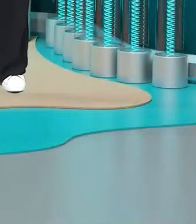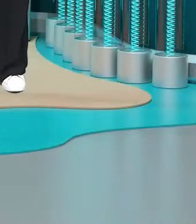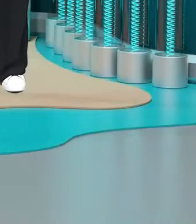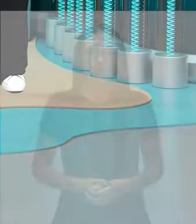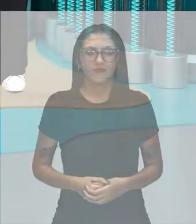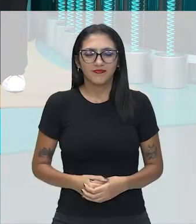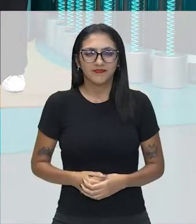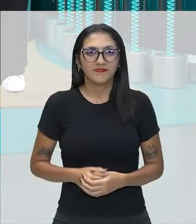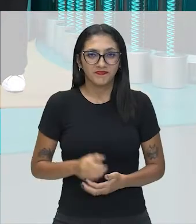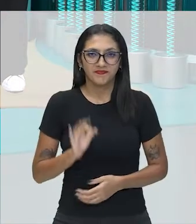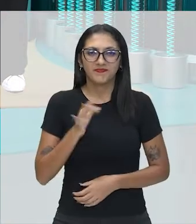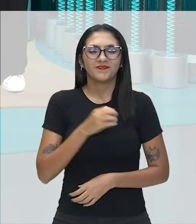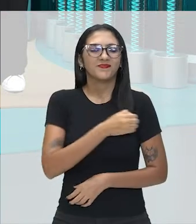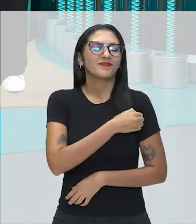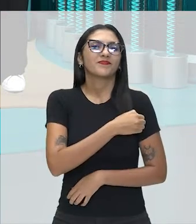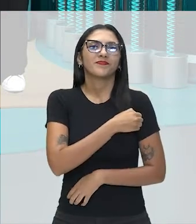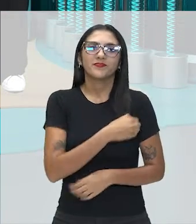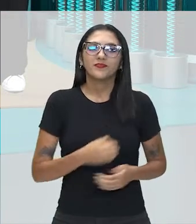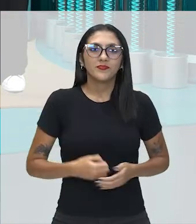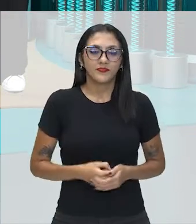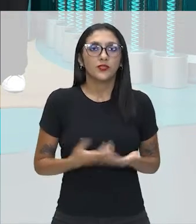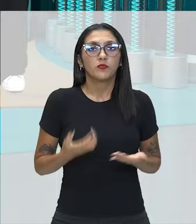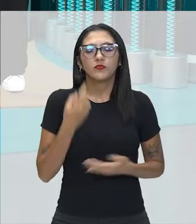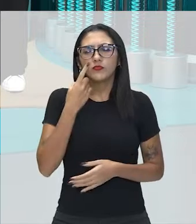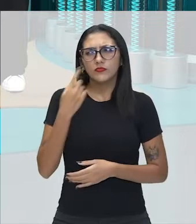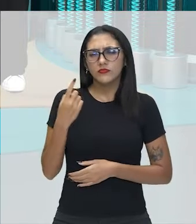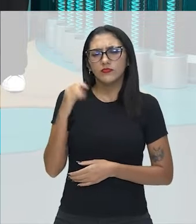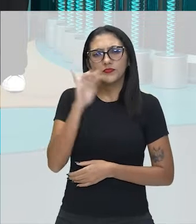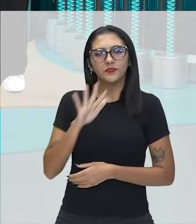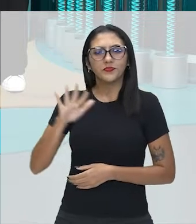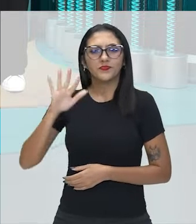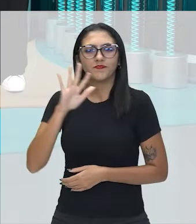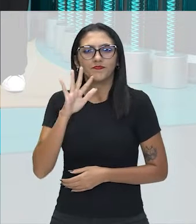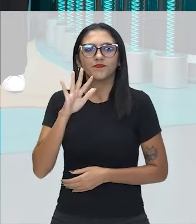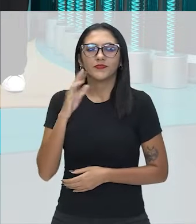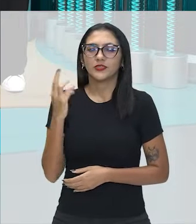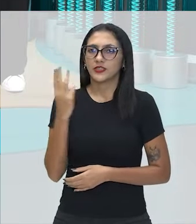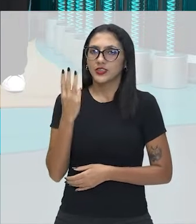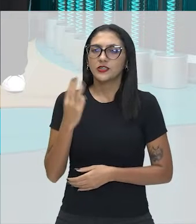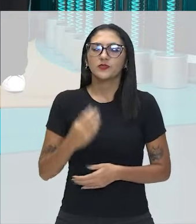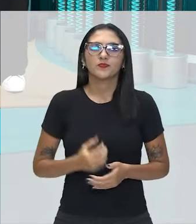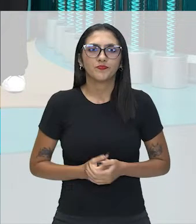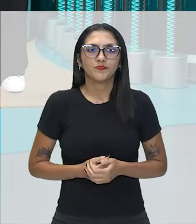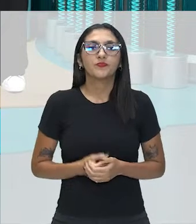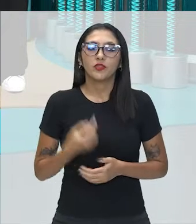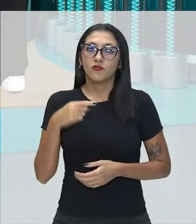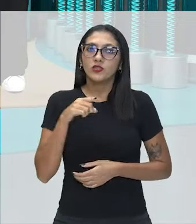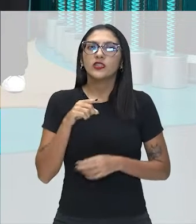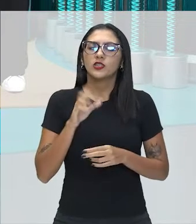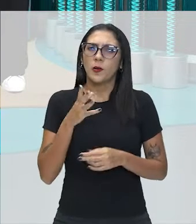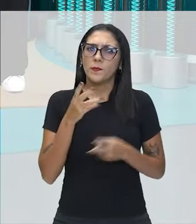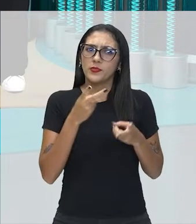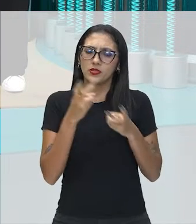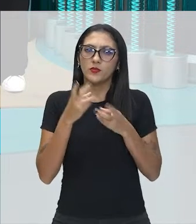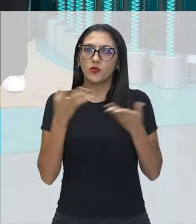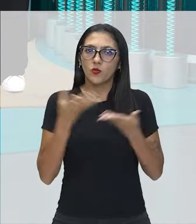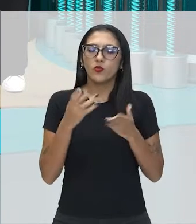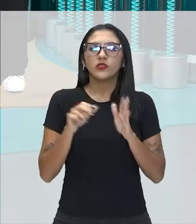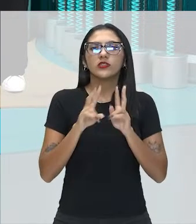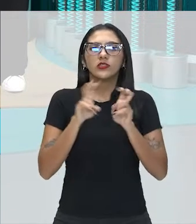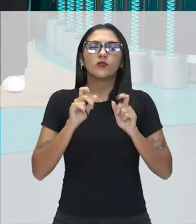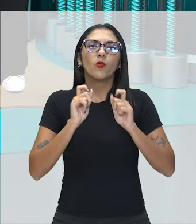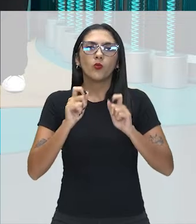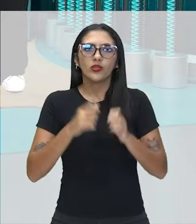Muito bem, alunos. Então, vocês estão vendo aqui essas imagens, vocês já sabem que hoje nós vamos falar de primeiros socorros. E